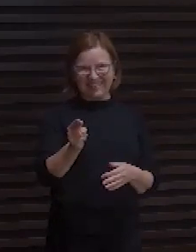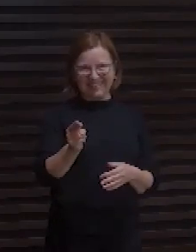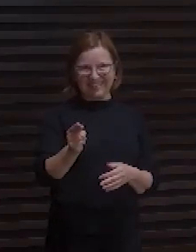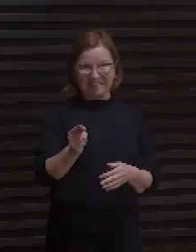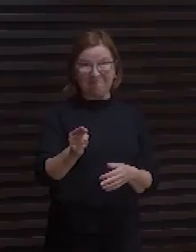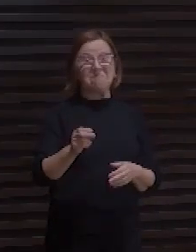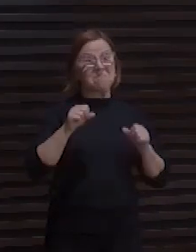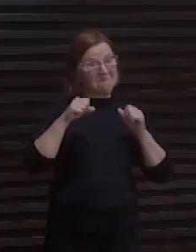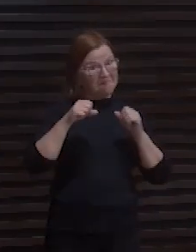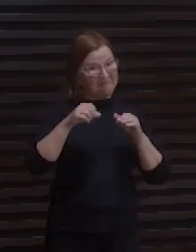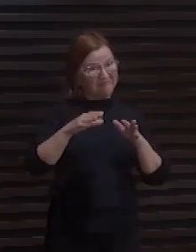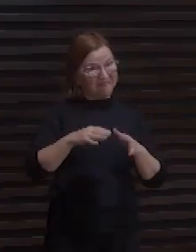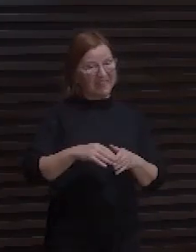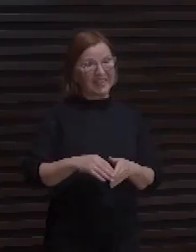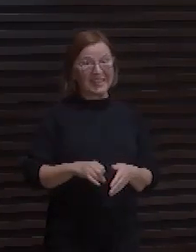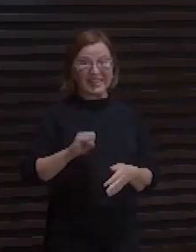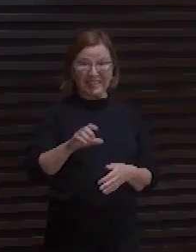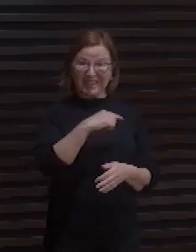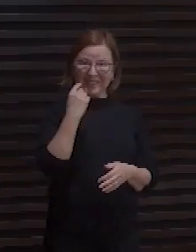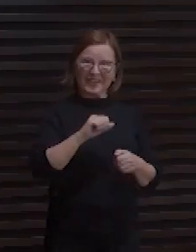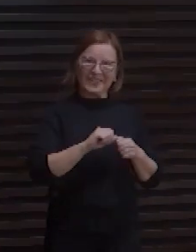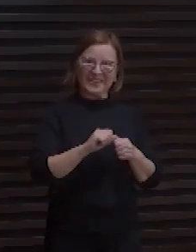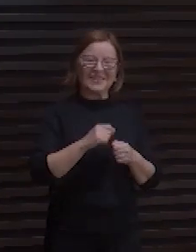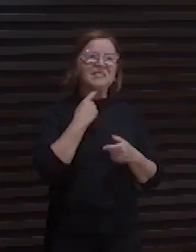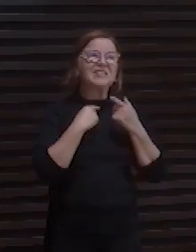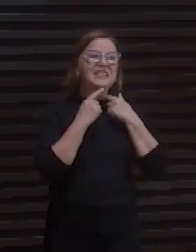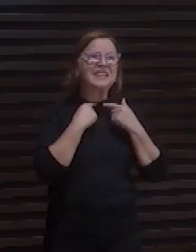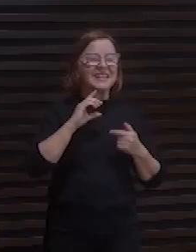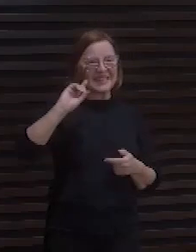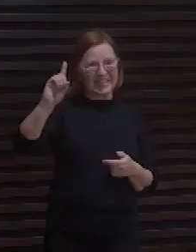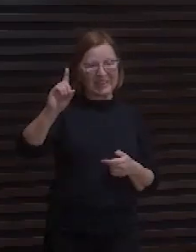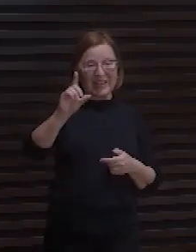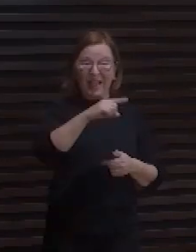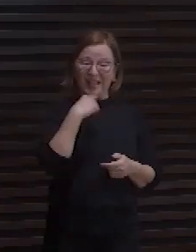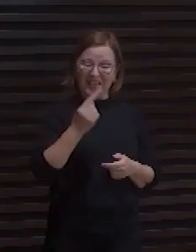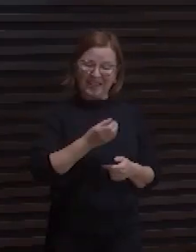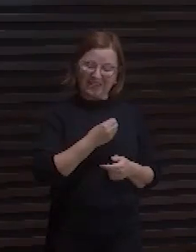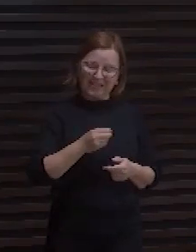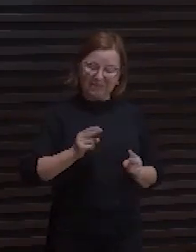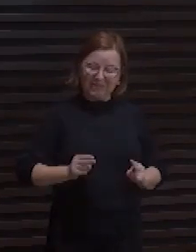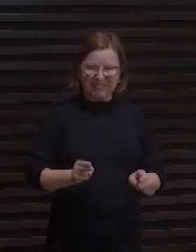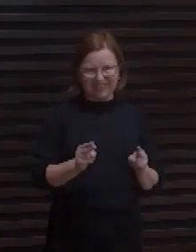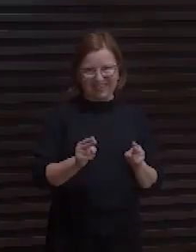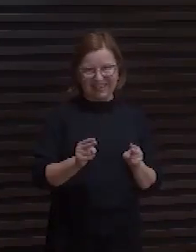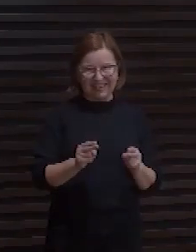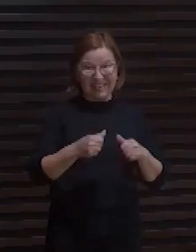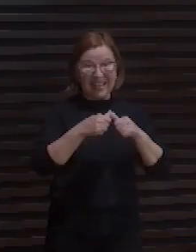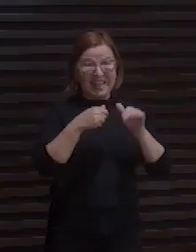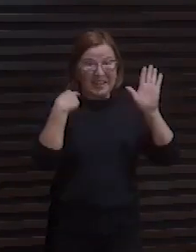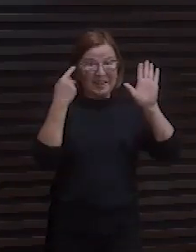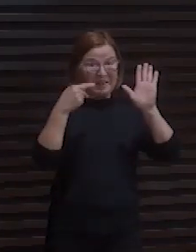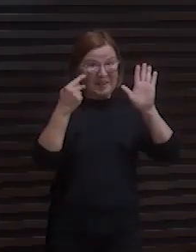Que bênção! Quando fazemos a vontade de Deus, nós permanecemos para sempre. Essa é a promessa do que